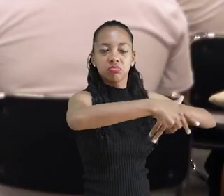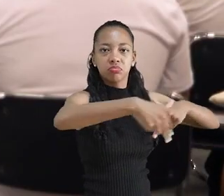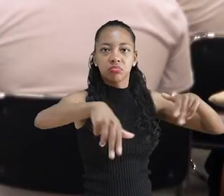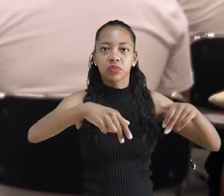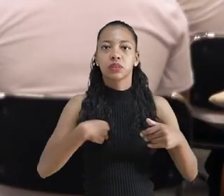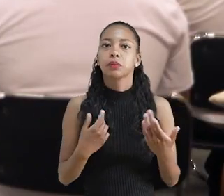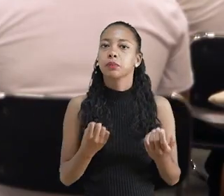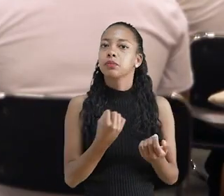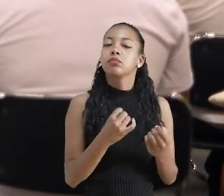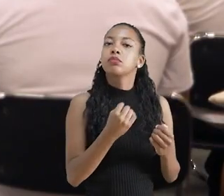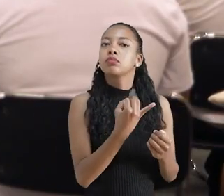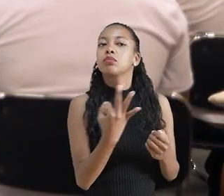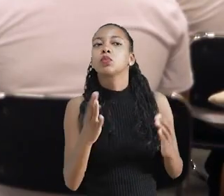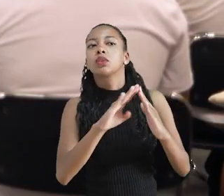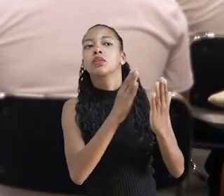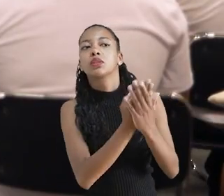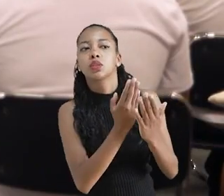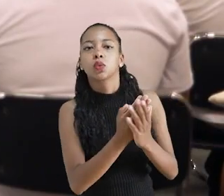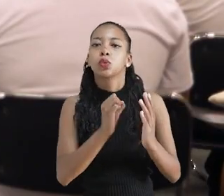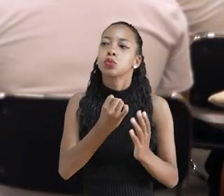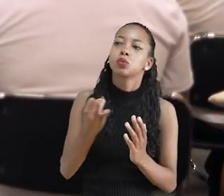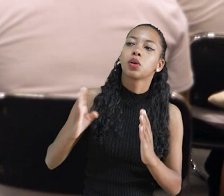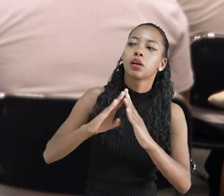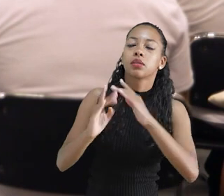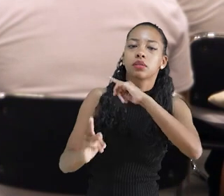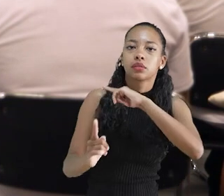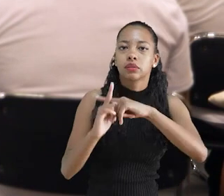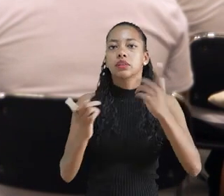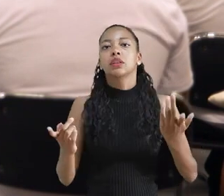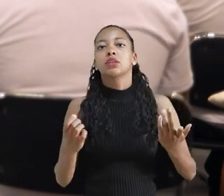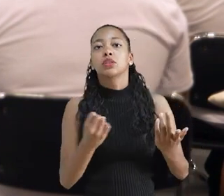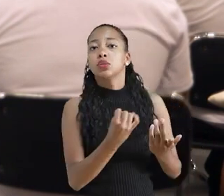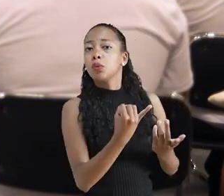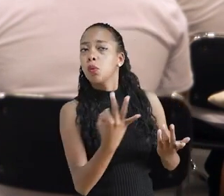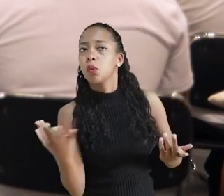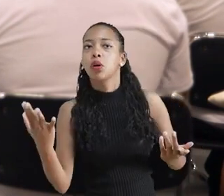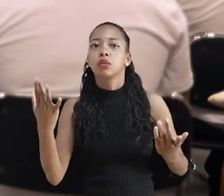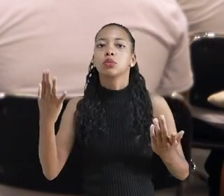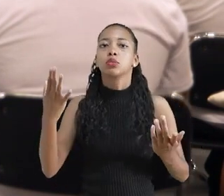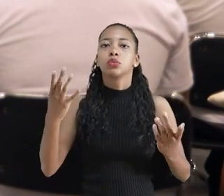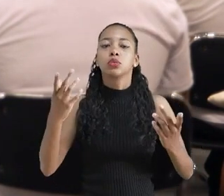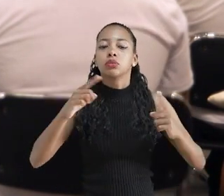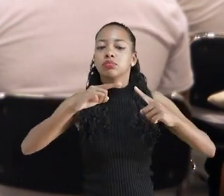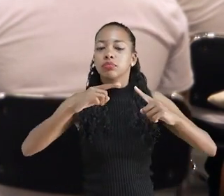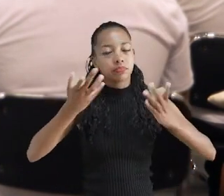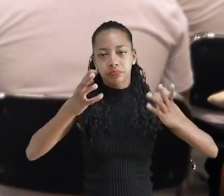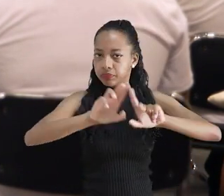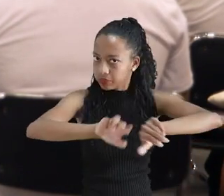quantas igrejas tem Quantas escolas municipais estaduais Eh quantos terreiros